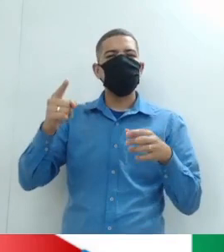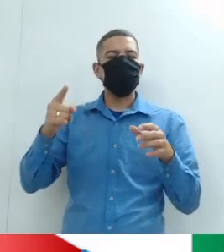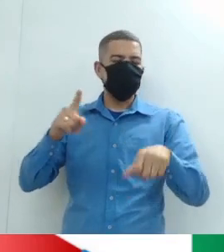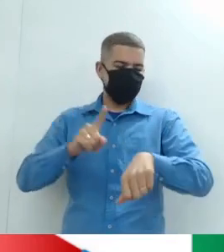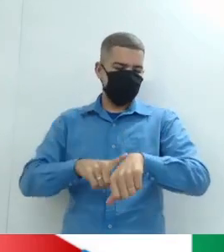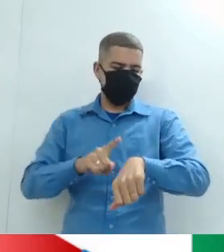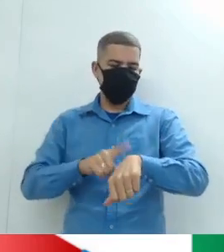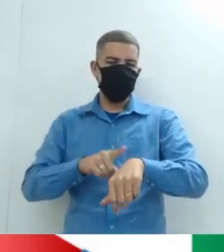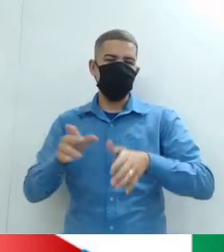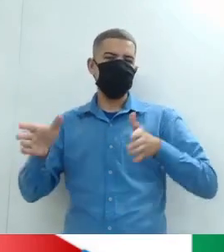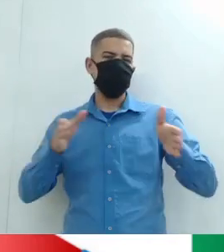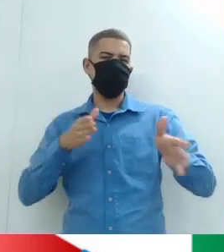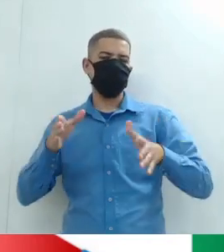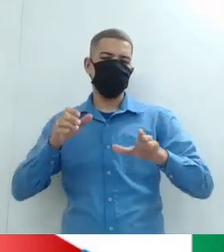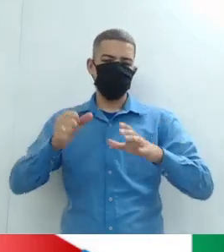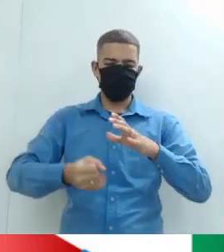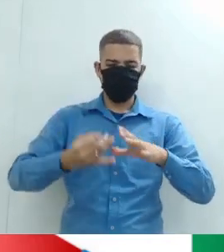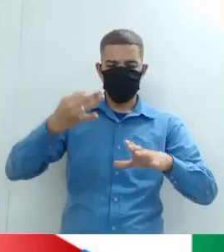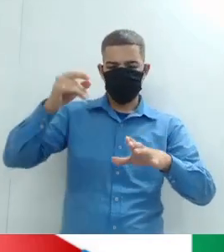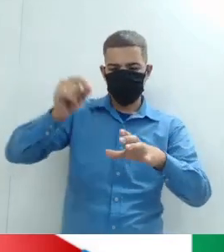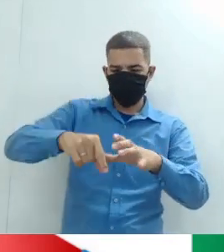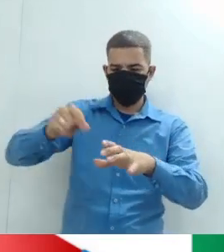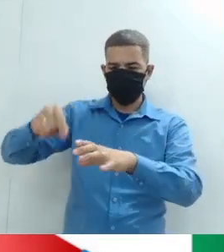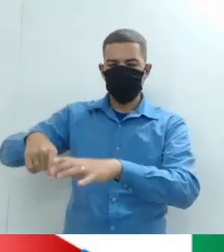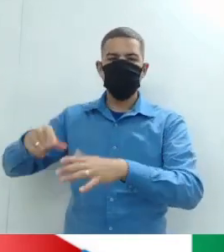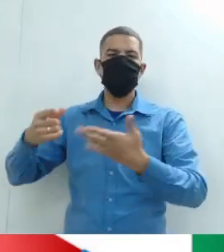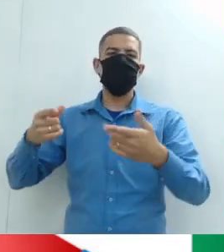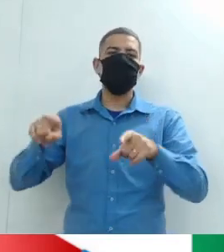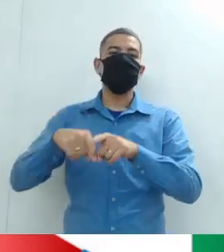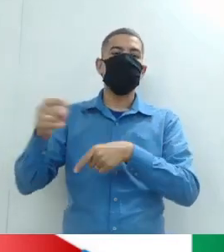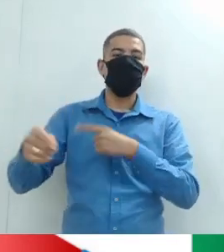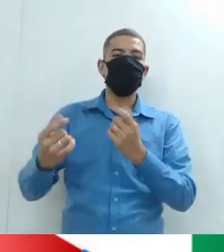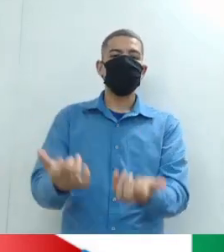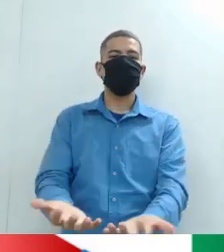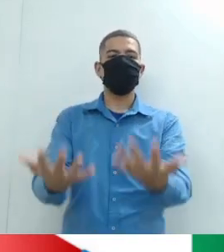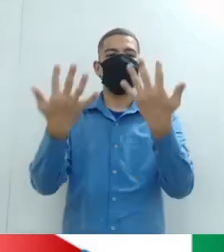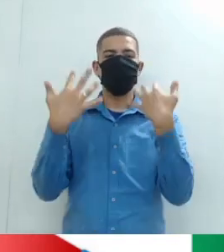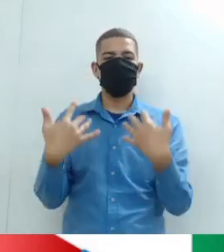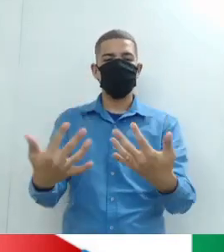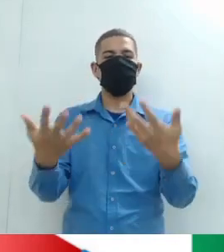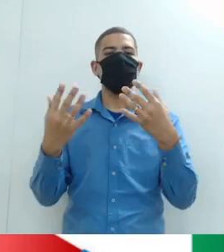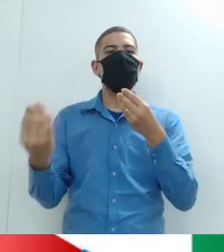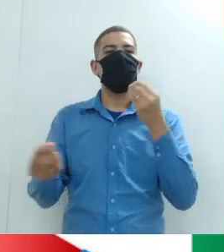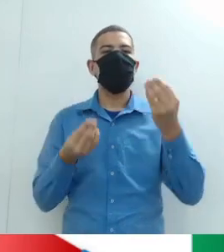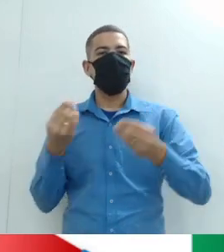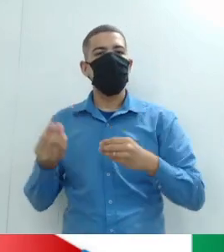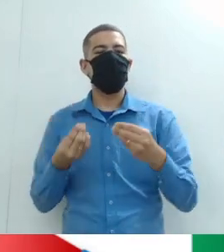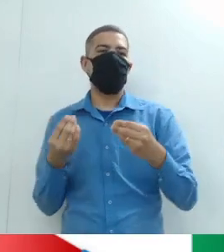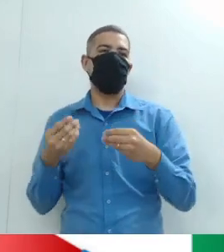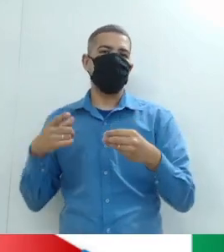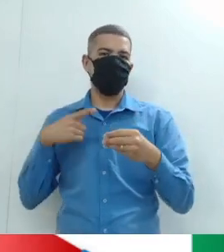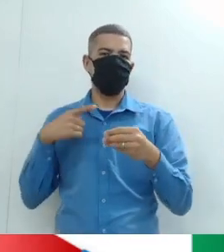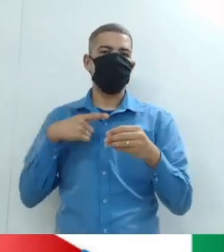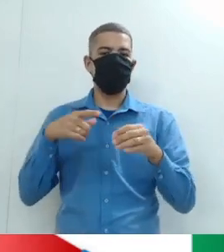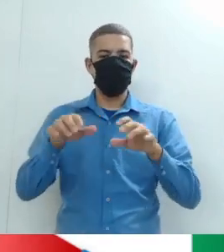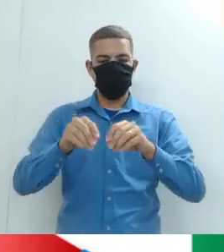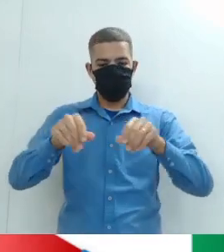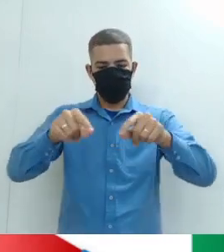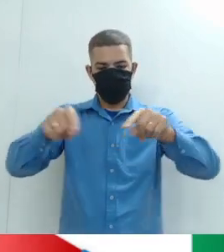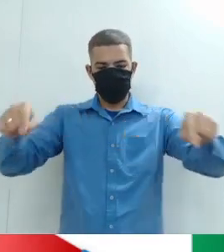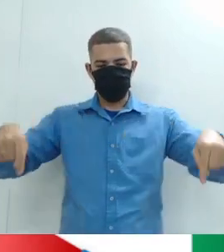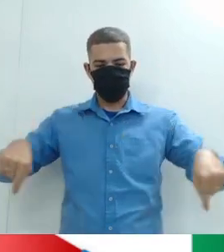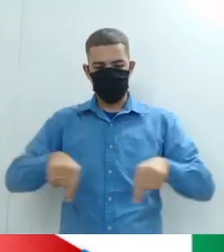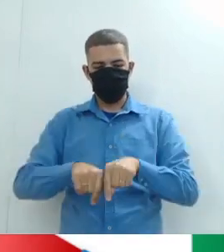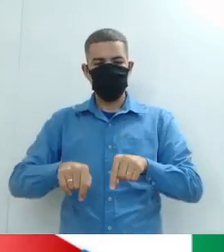o que plantar e quando colher, tudo isso, medir a terra para dividir isso de